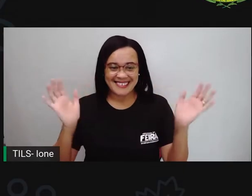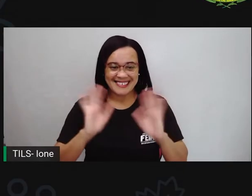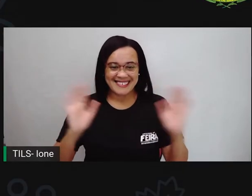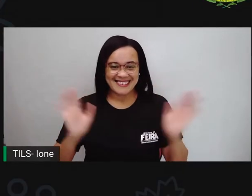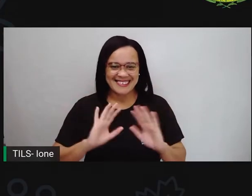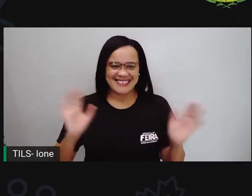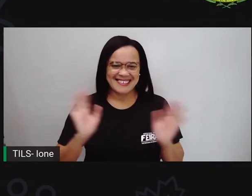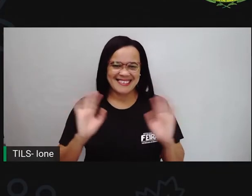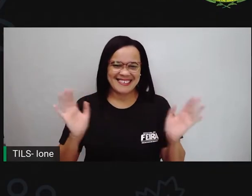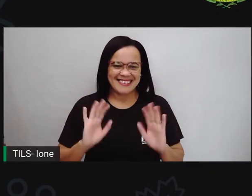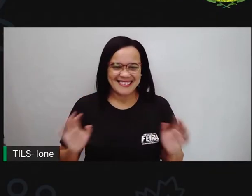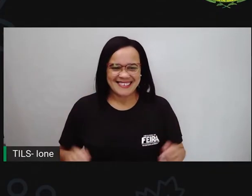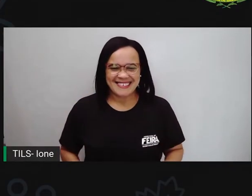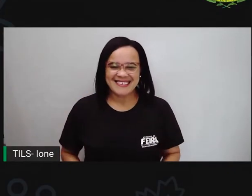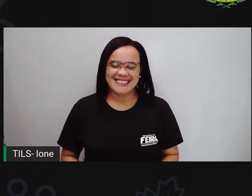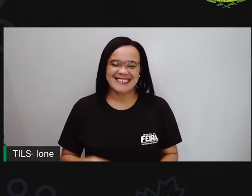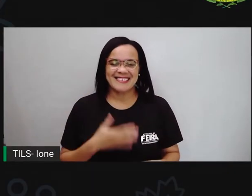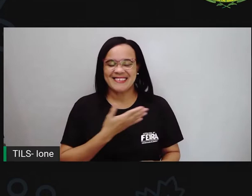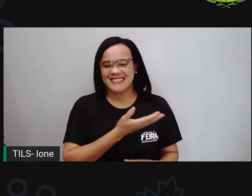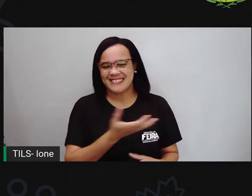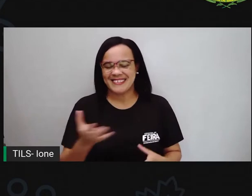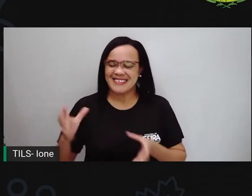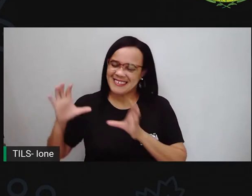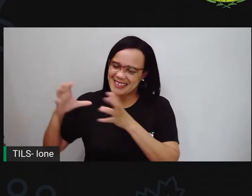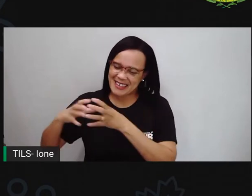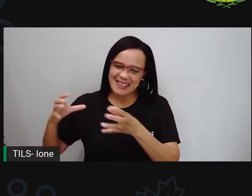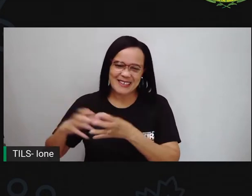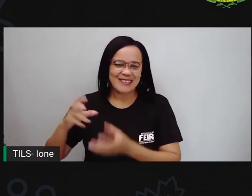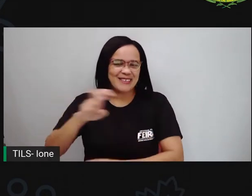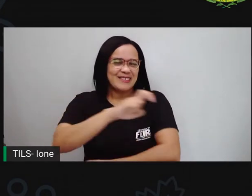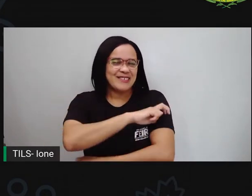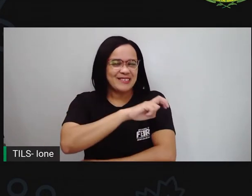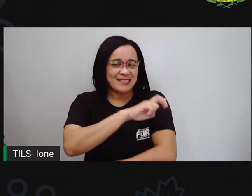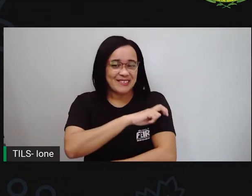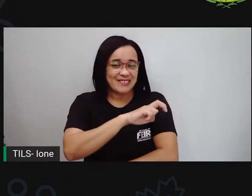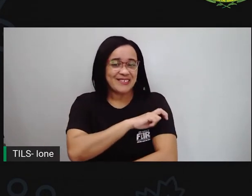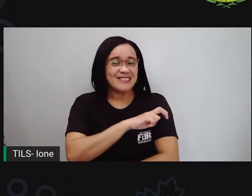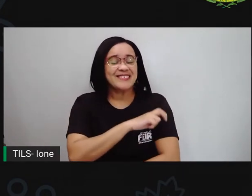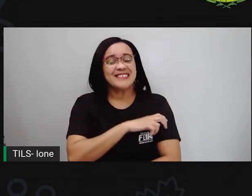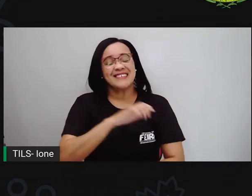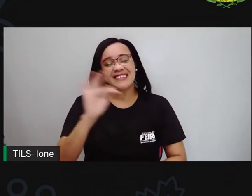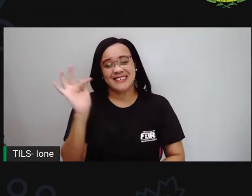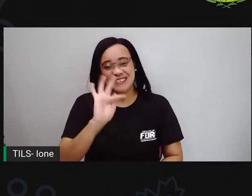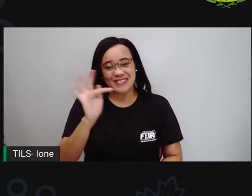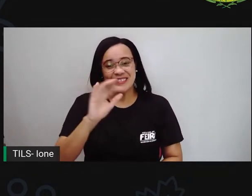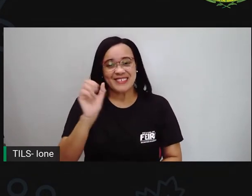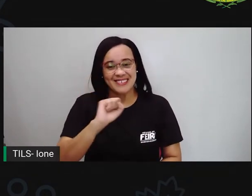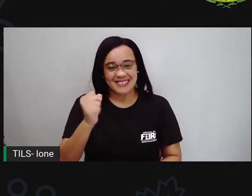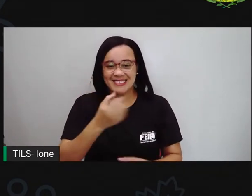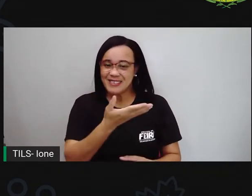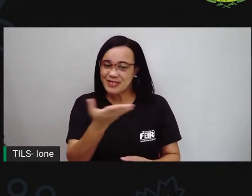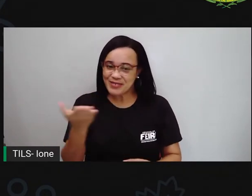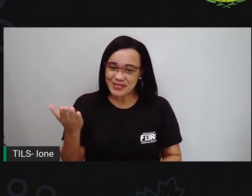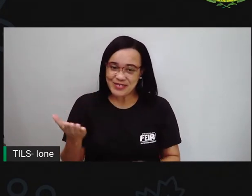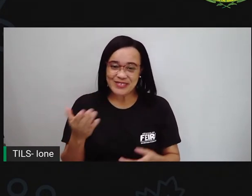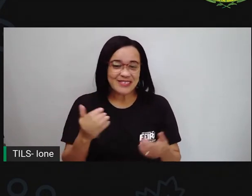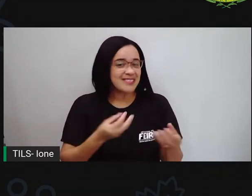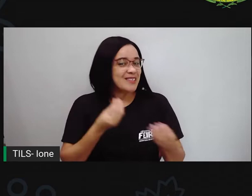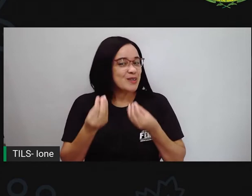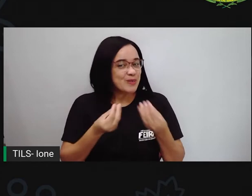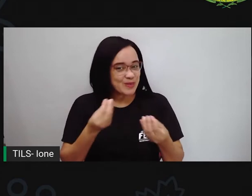Olá! E aí, turma do quinto ano de Feira de Santana, como é que vocês estão? Olha só, estou